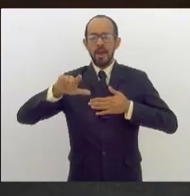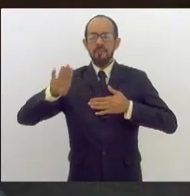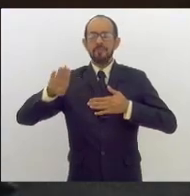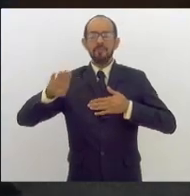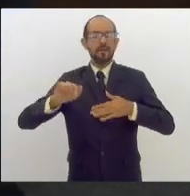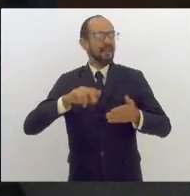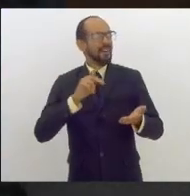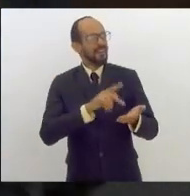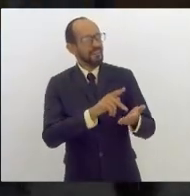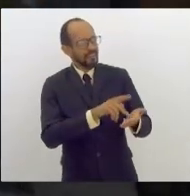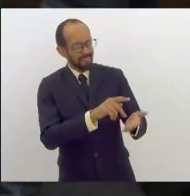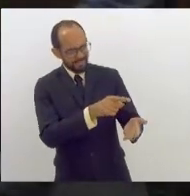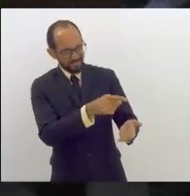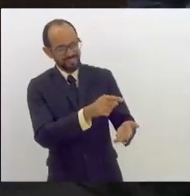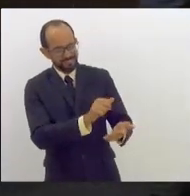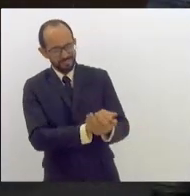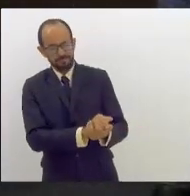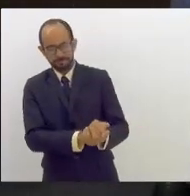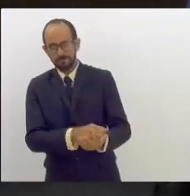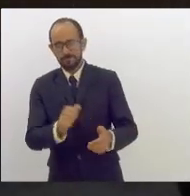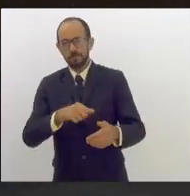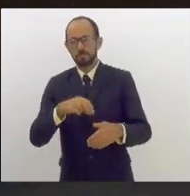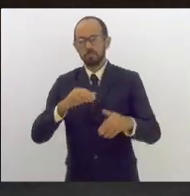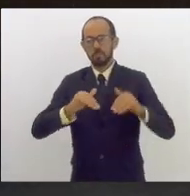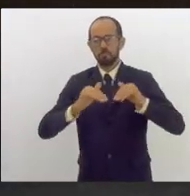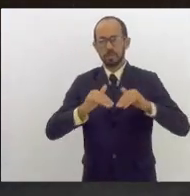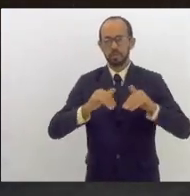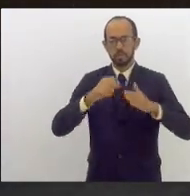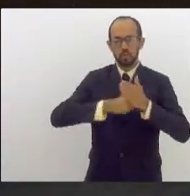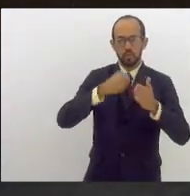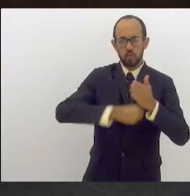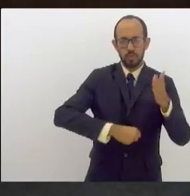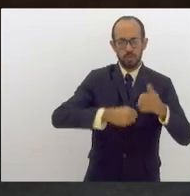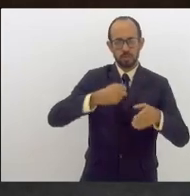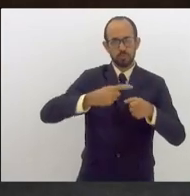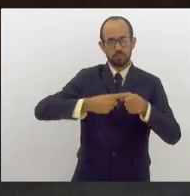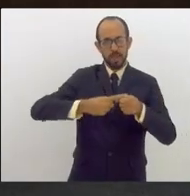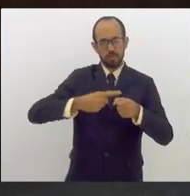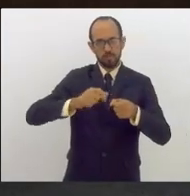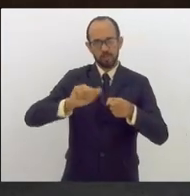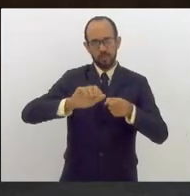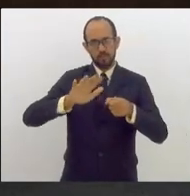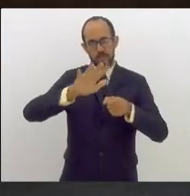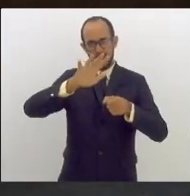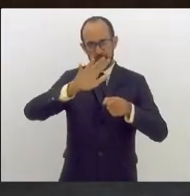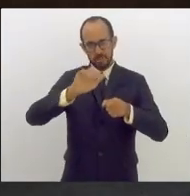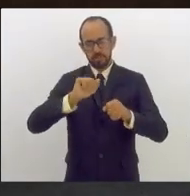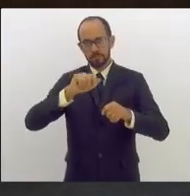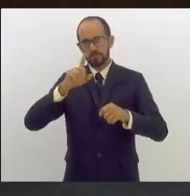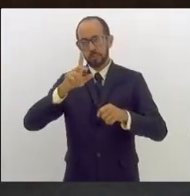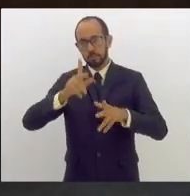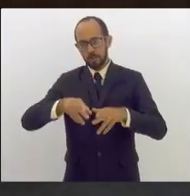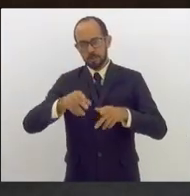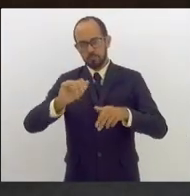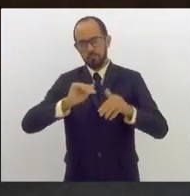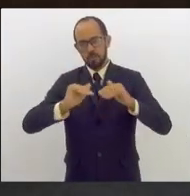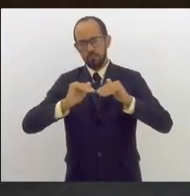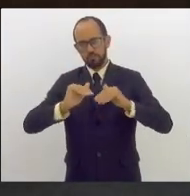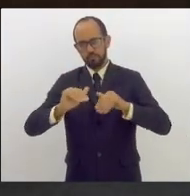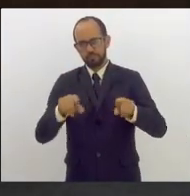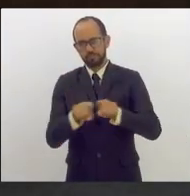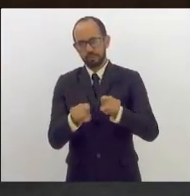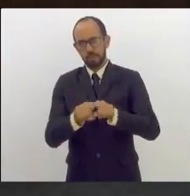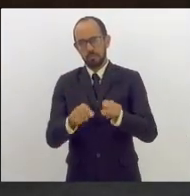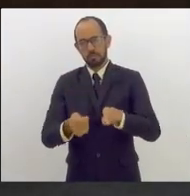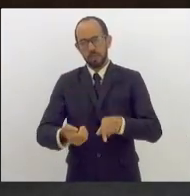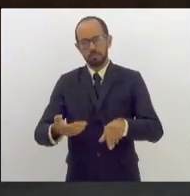movimento de luta nos bairros de favelas obrigado é que é o mesmo movimento que é um pouco tempo atrás também teve uma outra